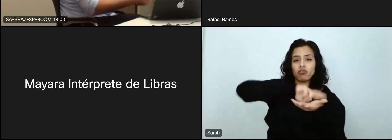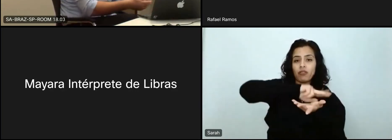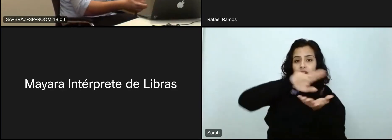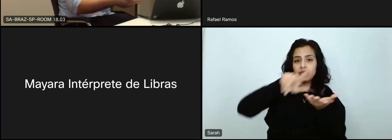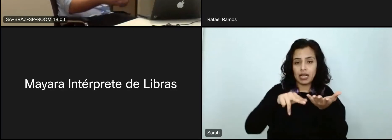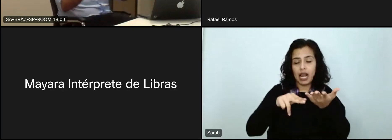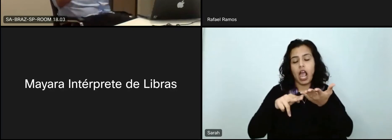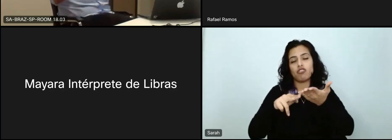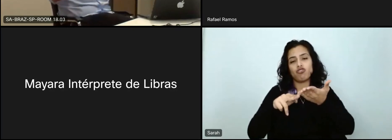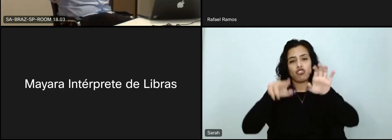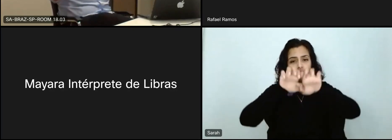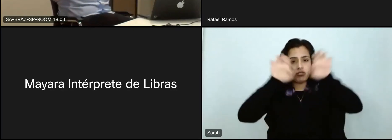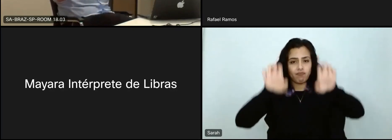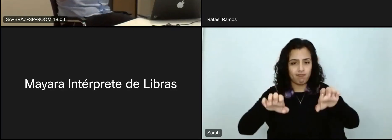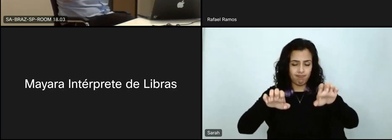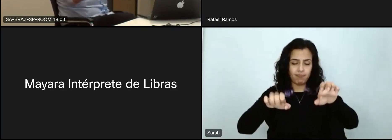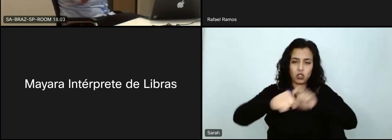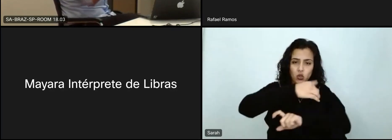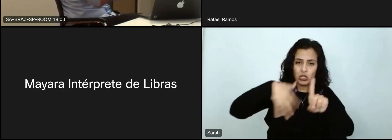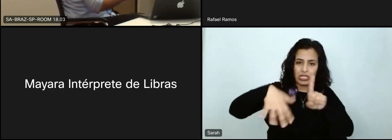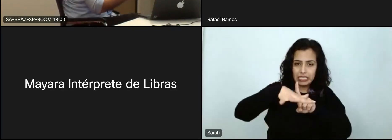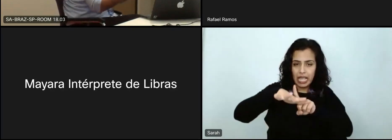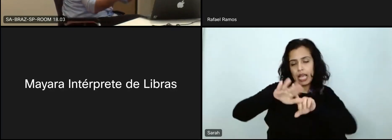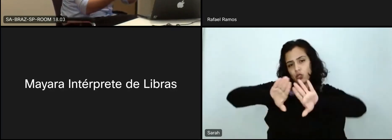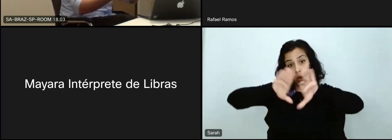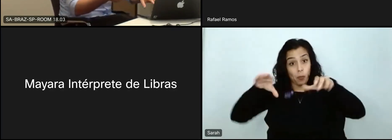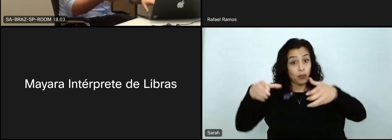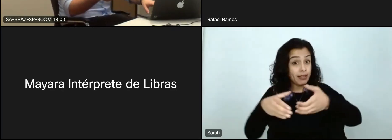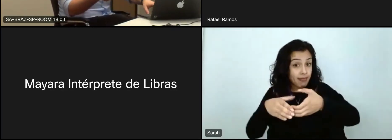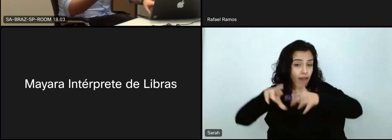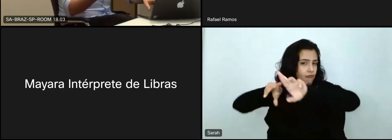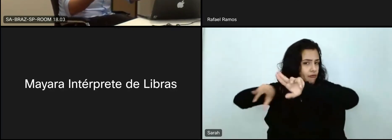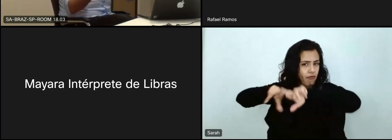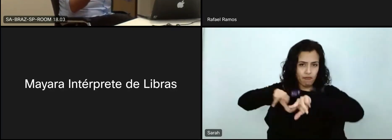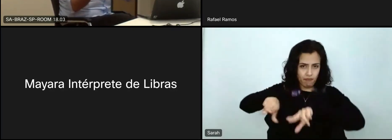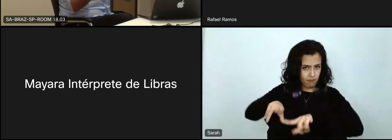um todo, né? Das comunidades, entre aspas, de novo,